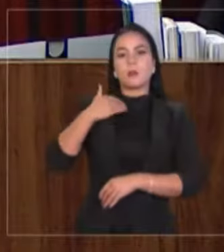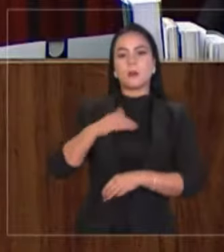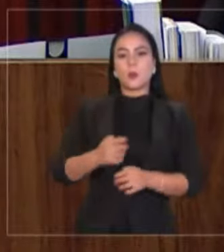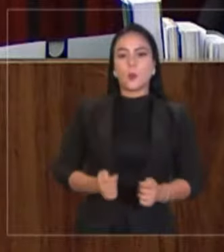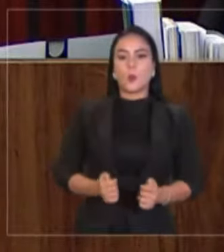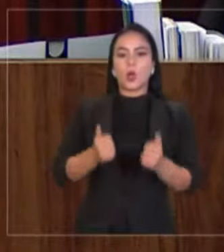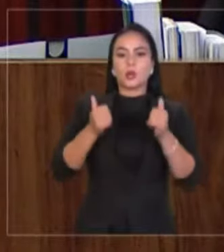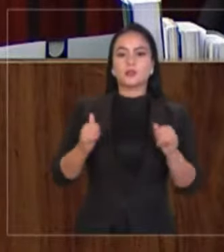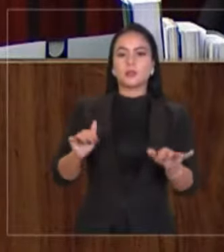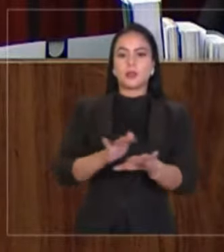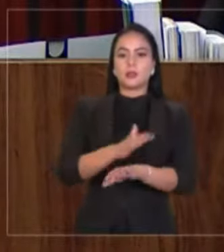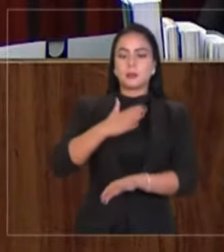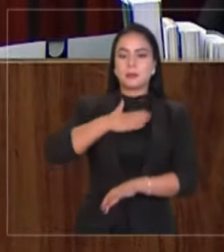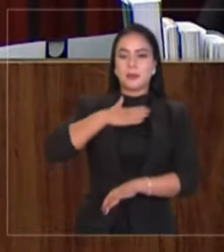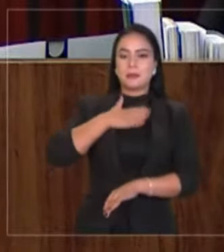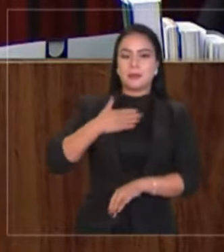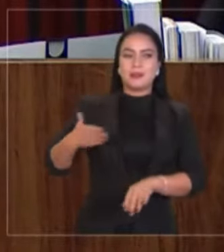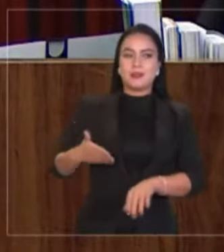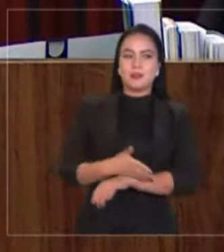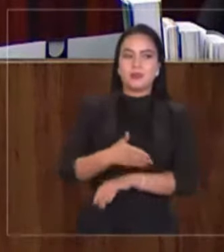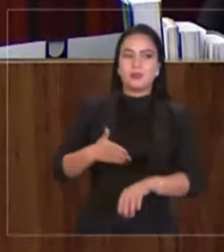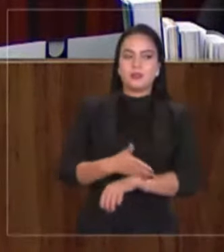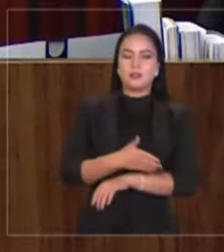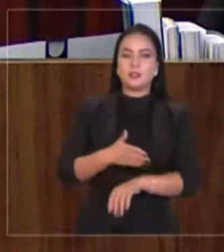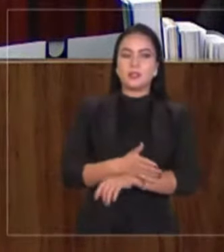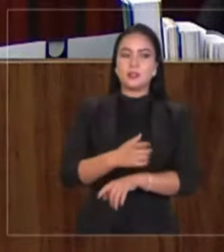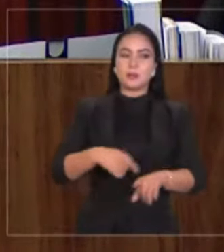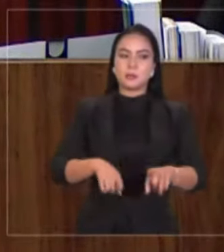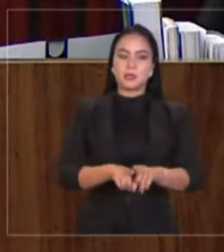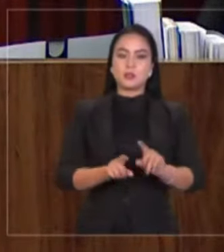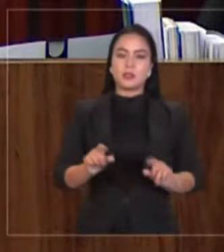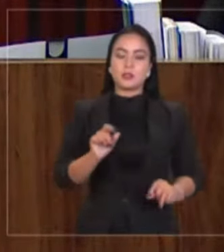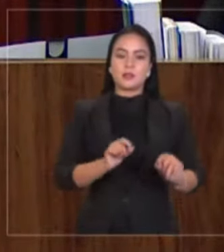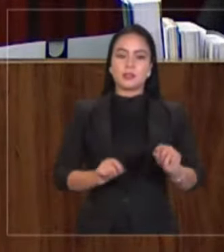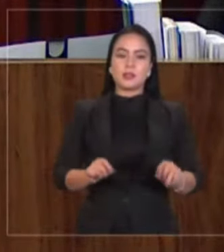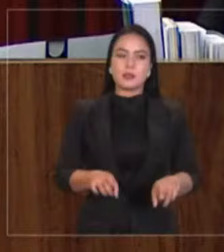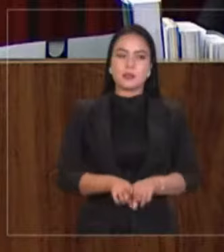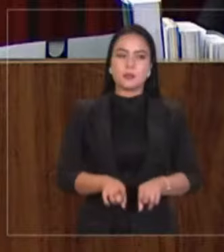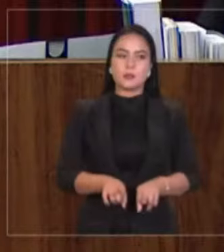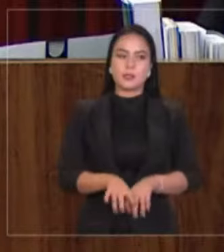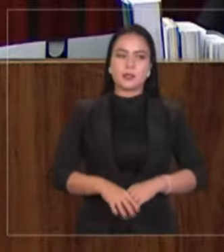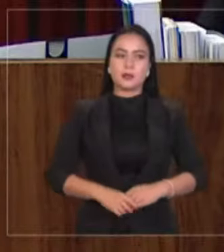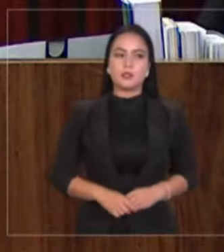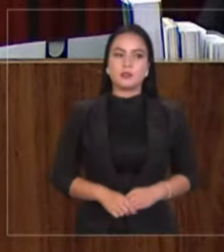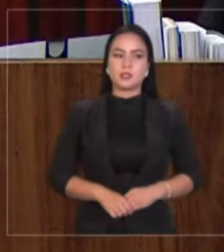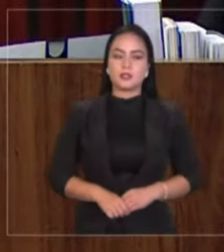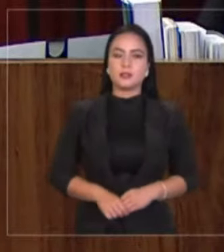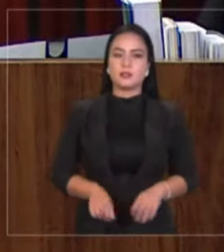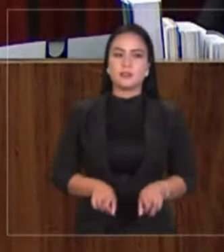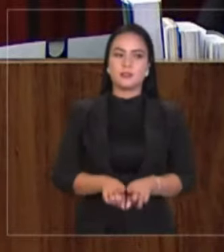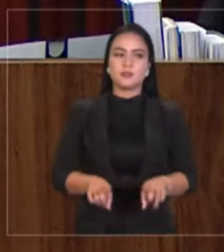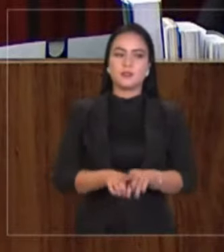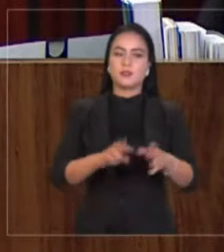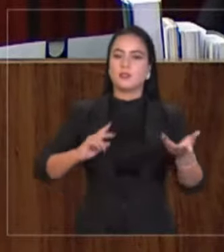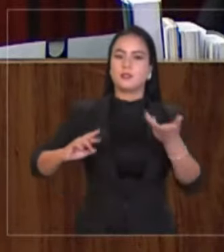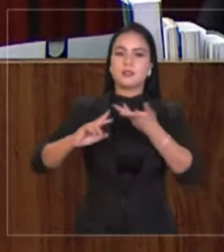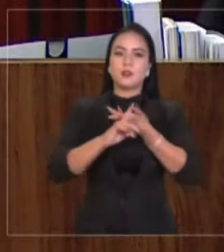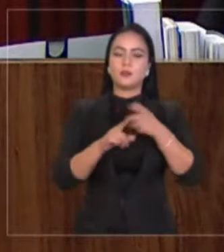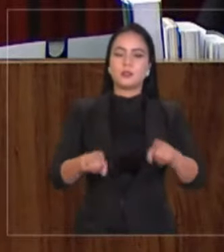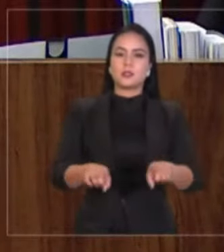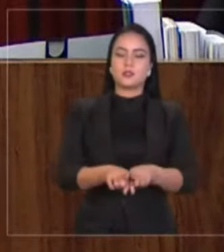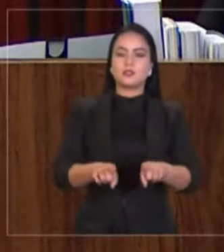minha participação nesse Tribunal Superior Eleitoral eu sei que tristeza de muitas e muitas